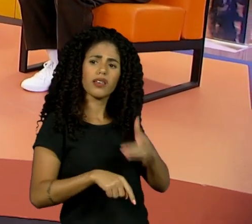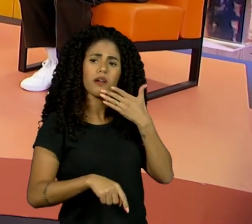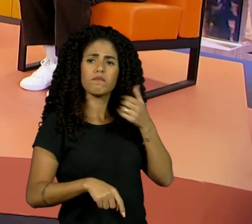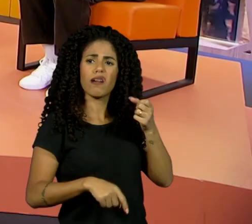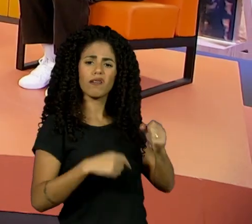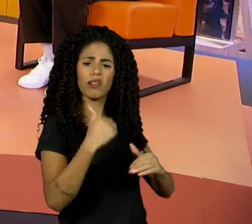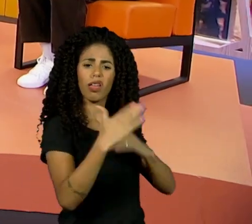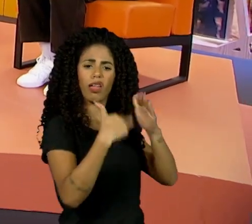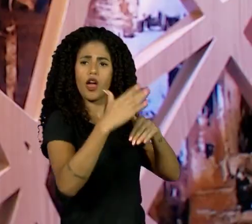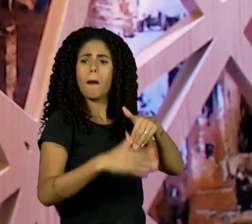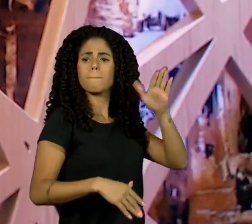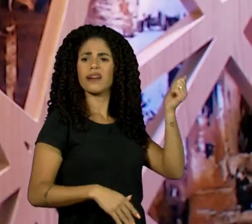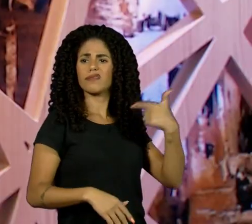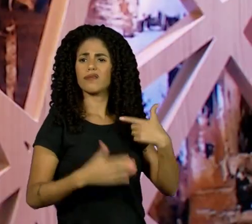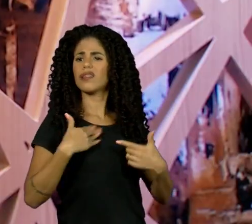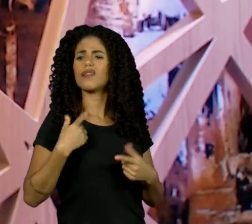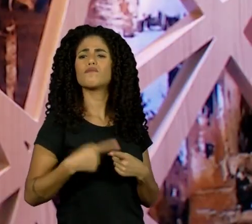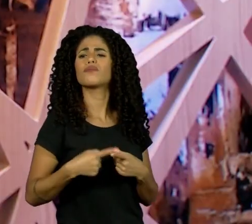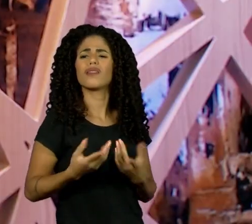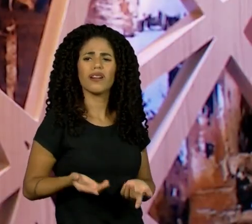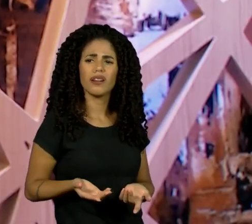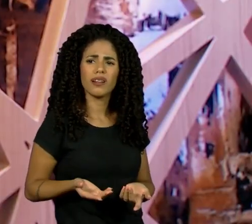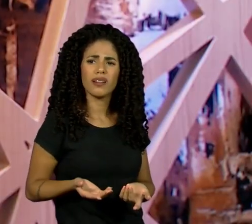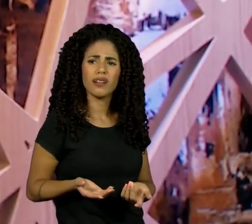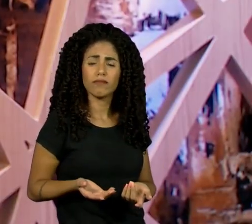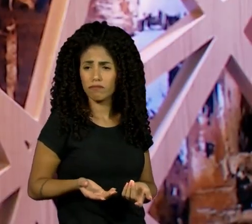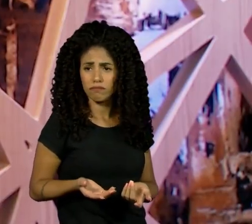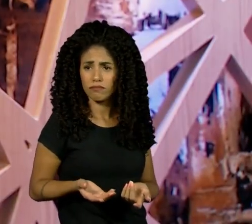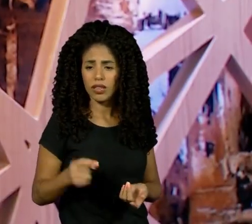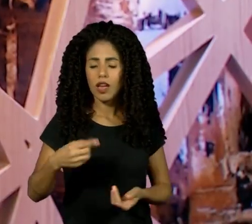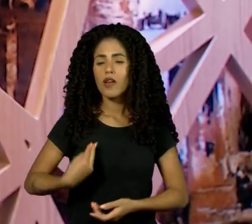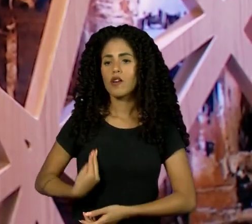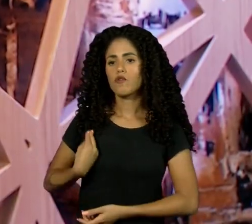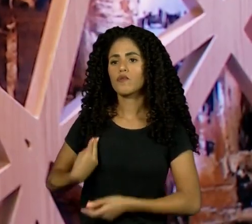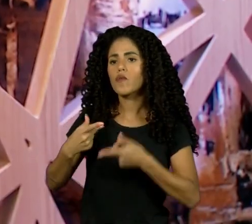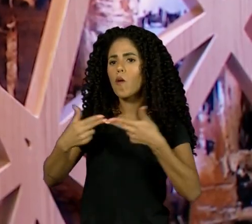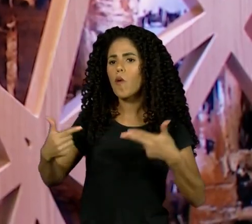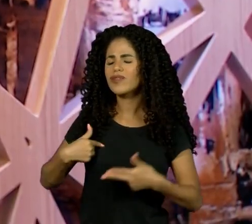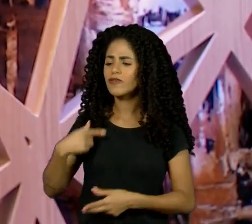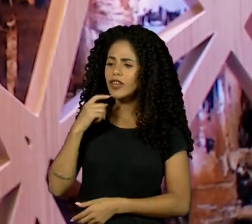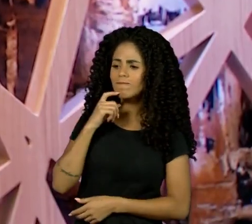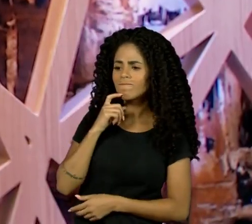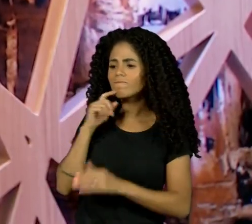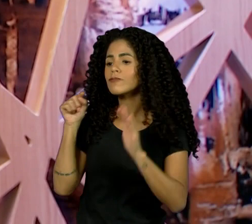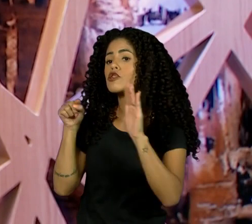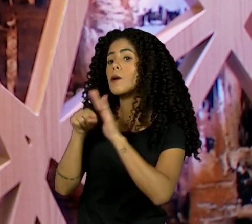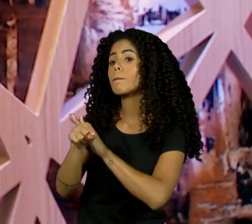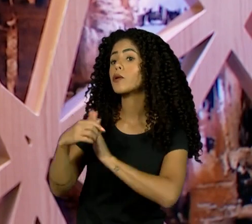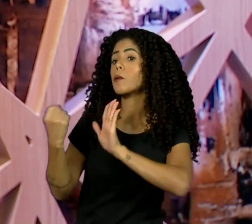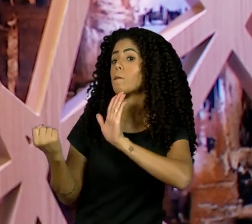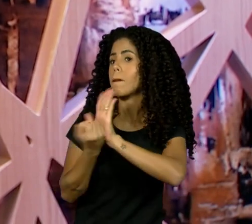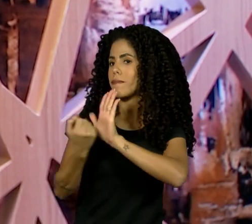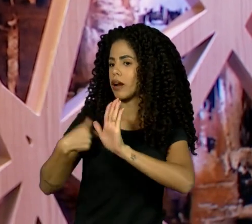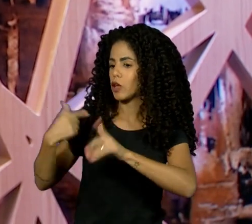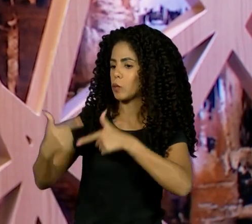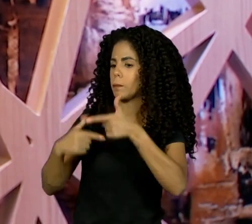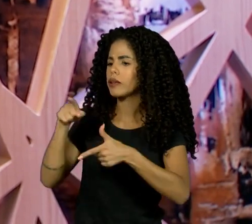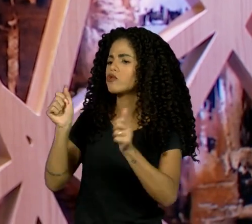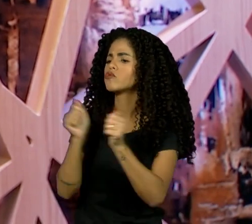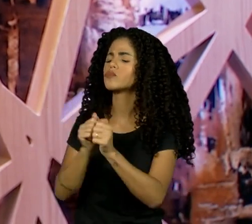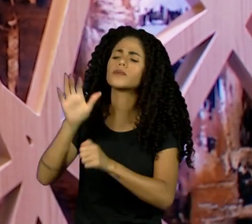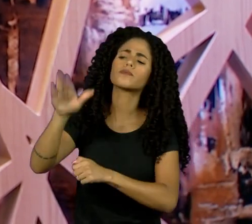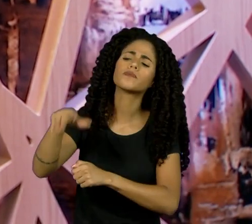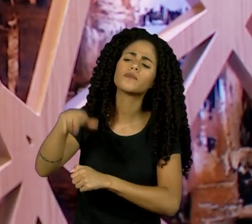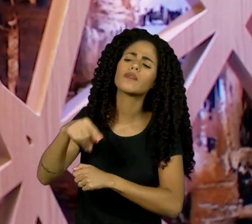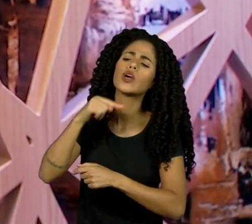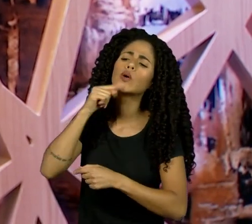né? Eu, por exemplo, já vivi situações de questionar para uma marca que quis trabalhar comigo quanto que